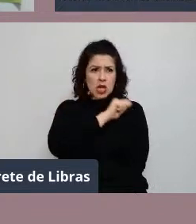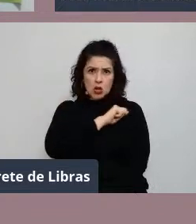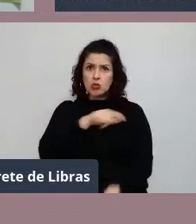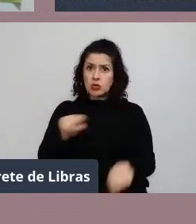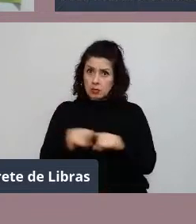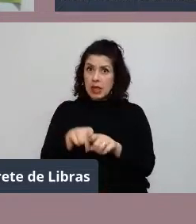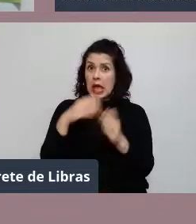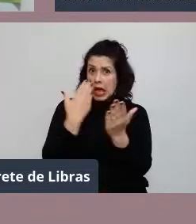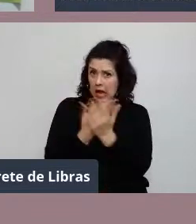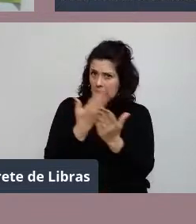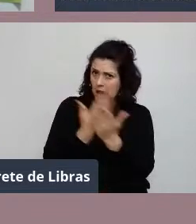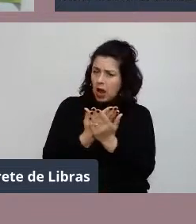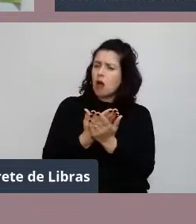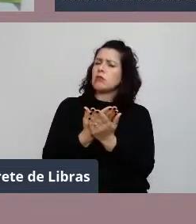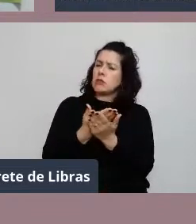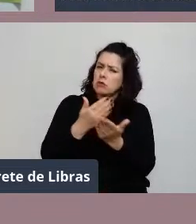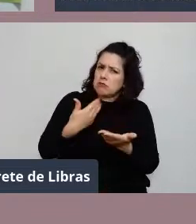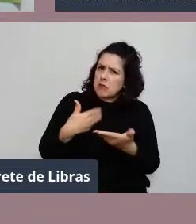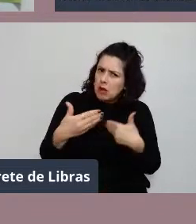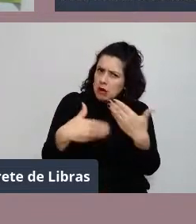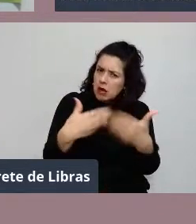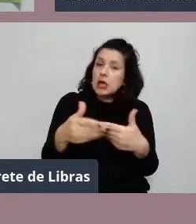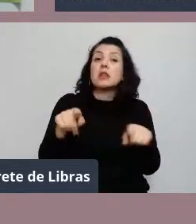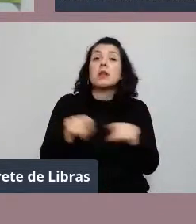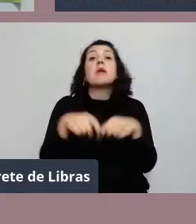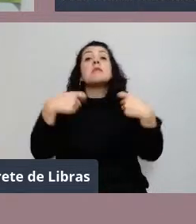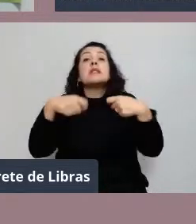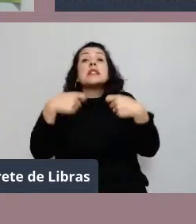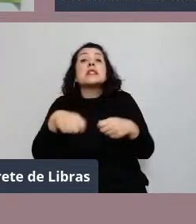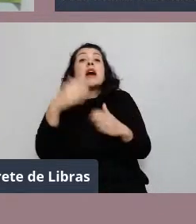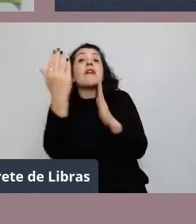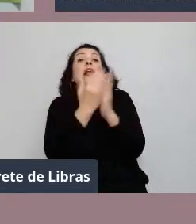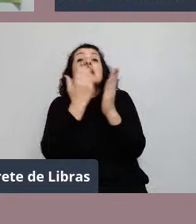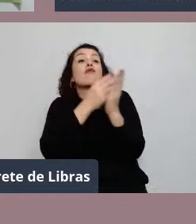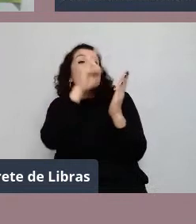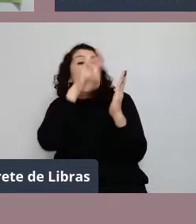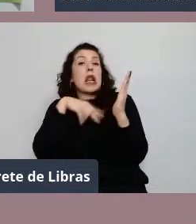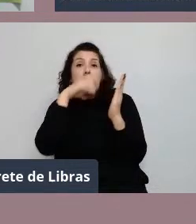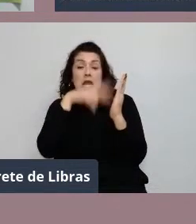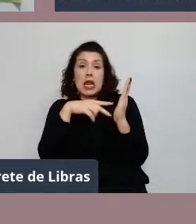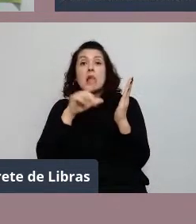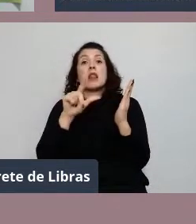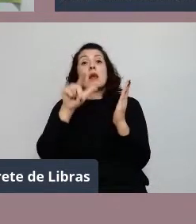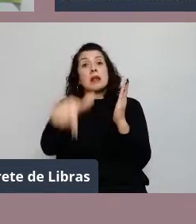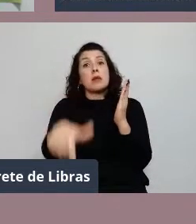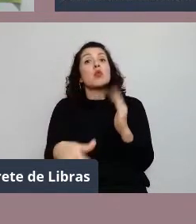que ler o livro e tinham a possibilidade de vir conversar comigo